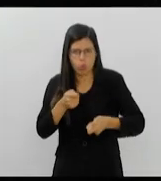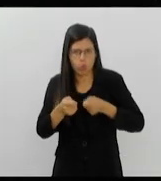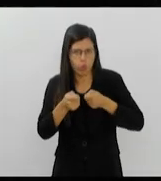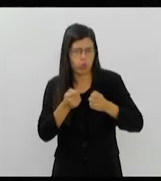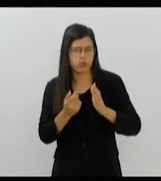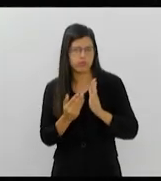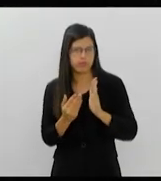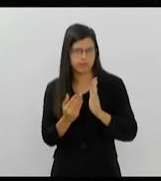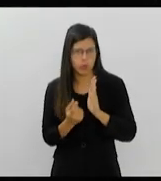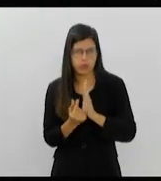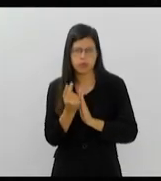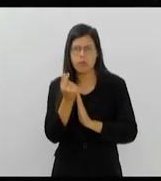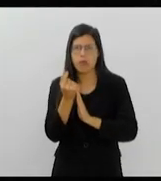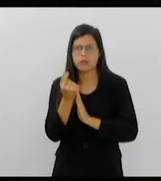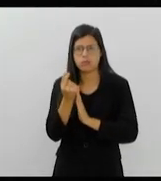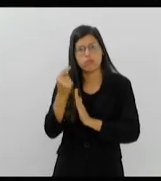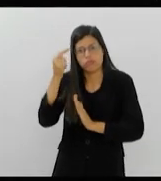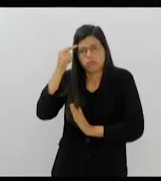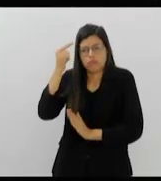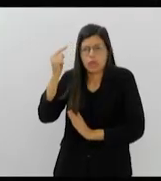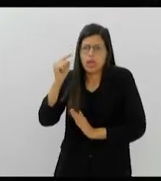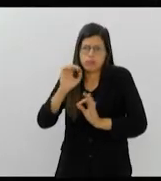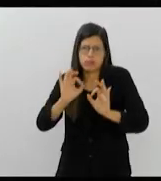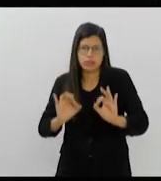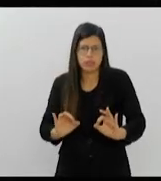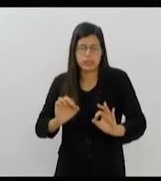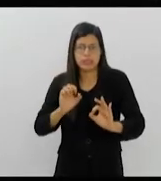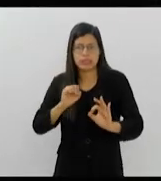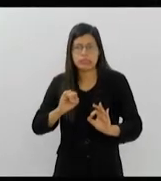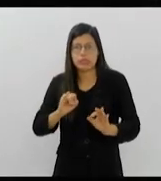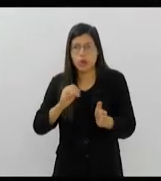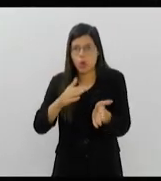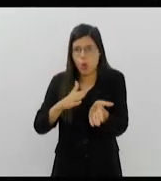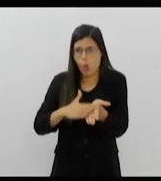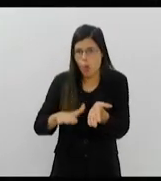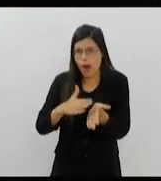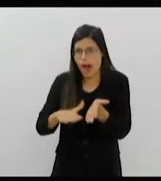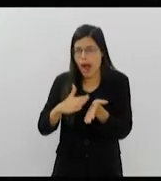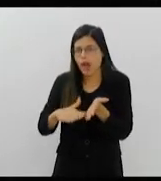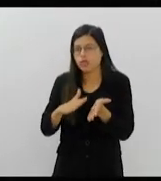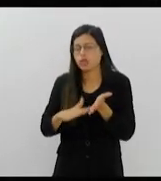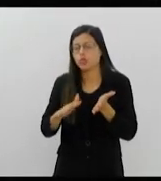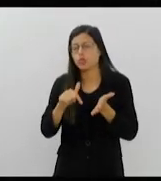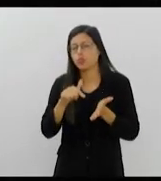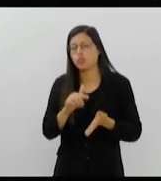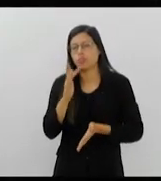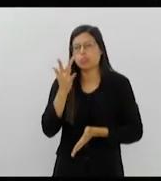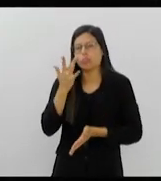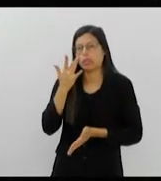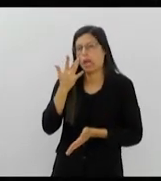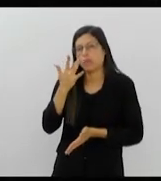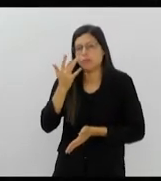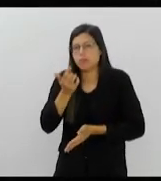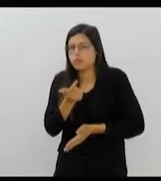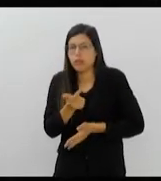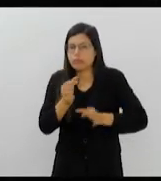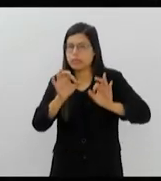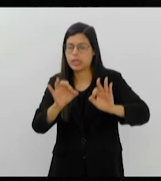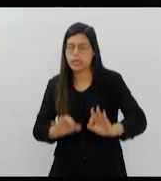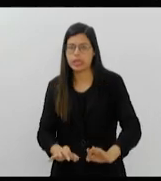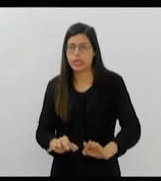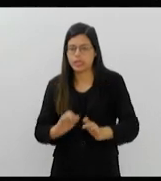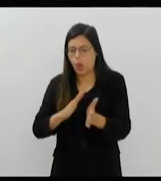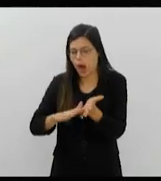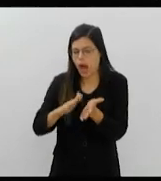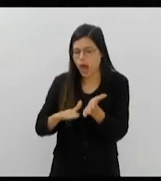lógica está correta, diz assim, se as receitas são estimadas, eu não tenho certeza que a receita vai ser